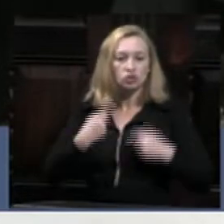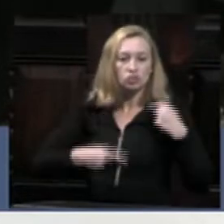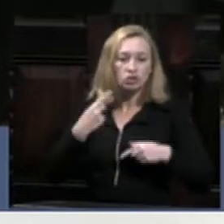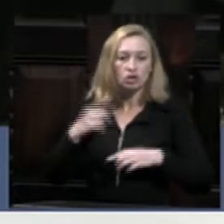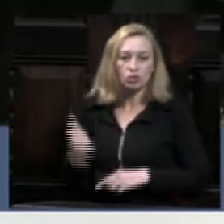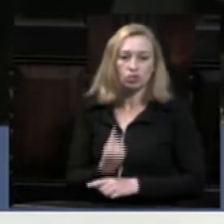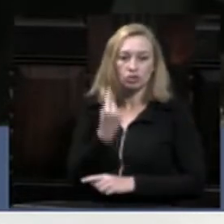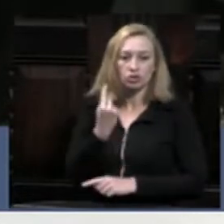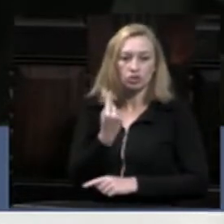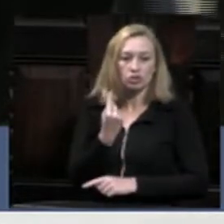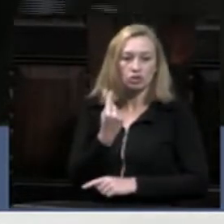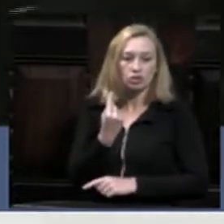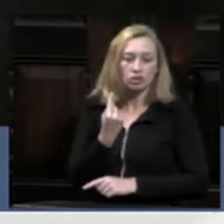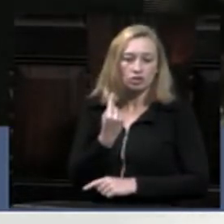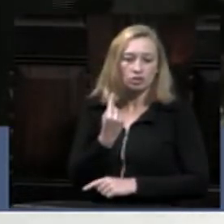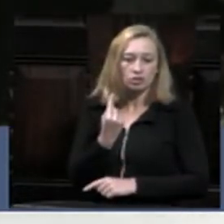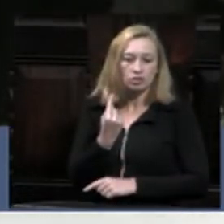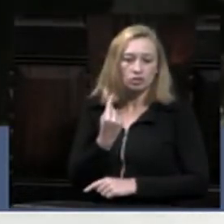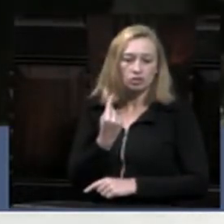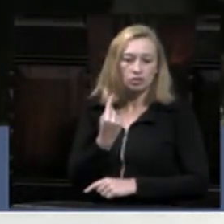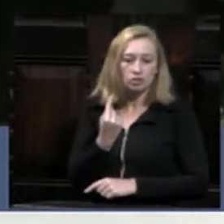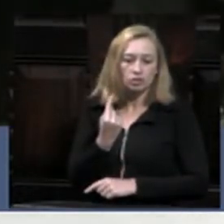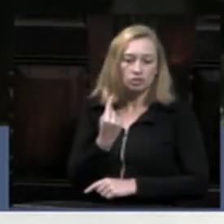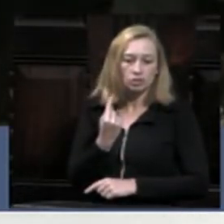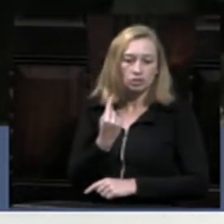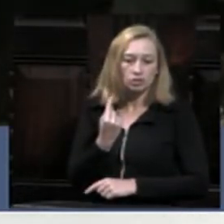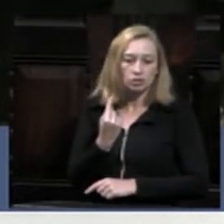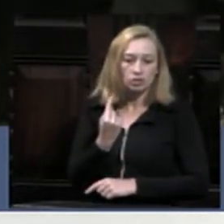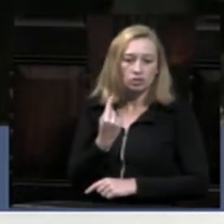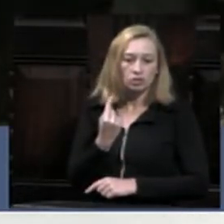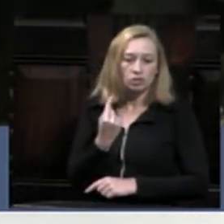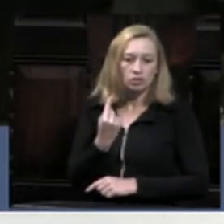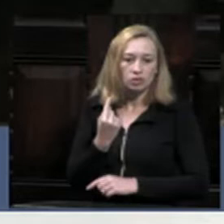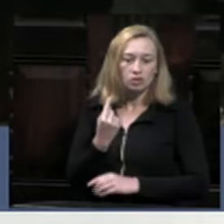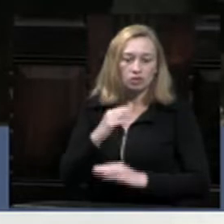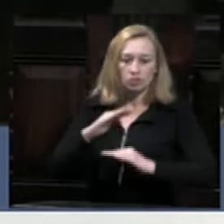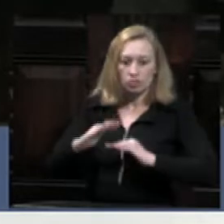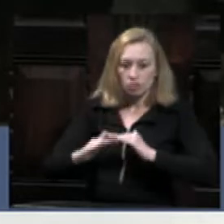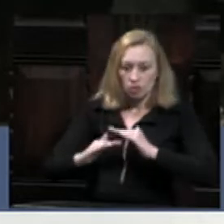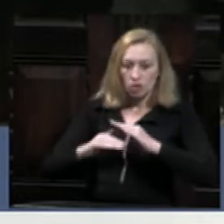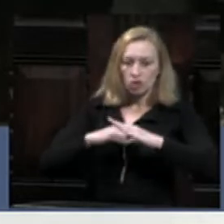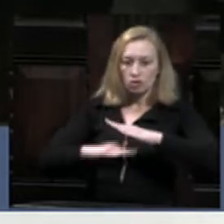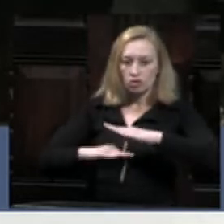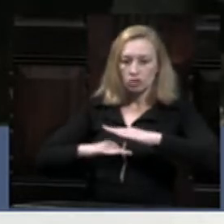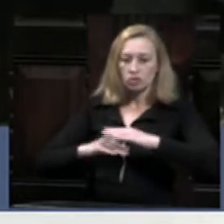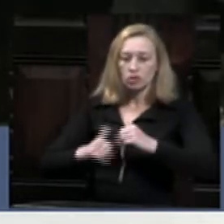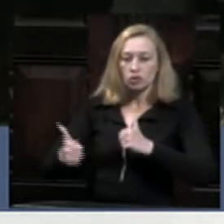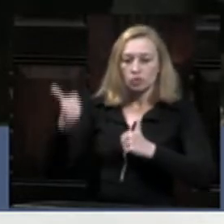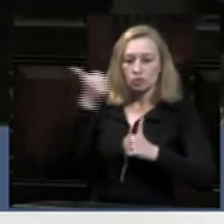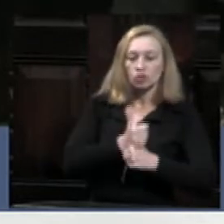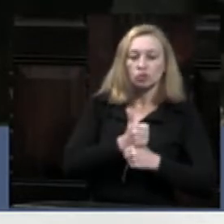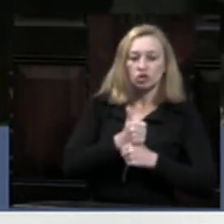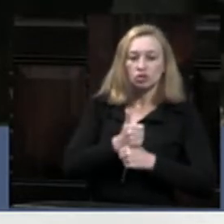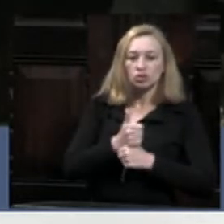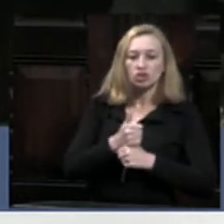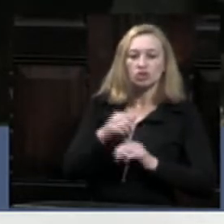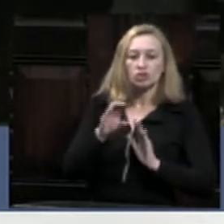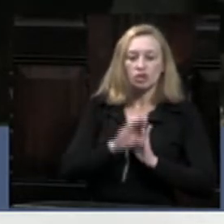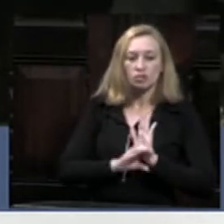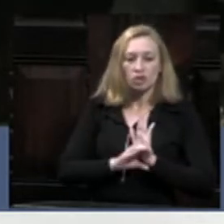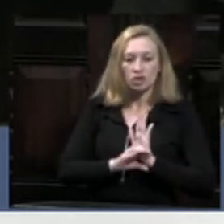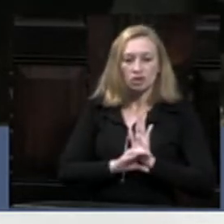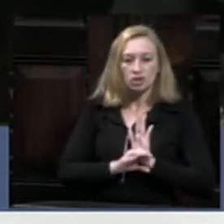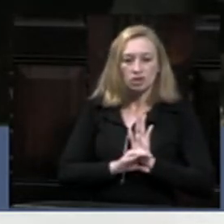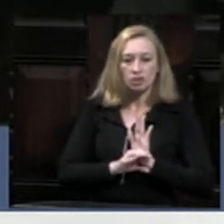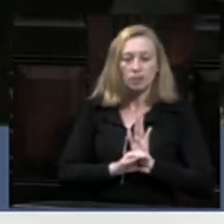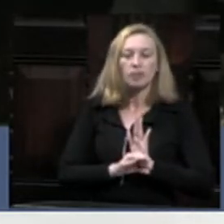única, eu opto por substitutivo e peço a Vossa Excelência também forma